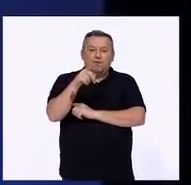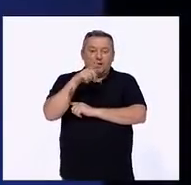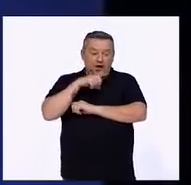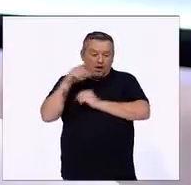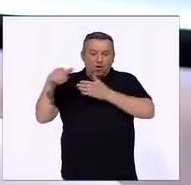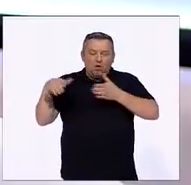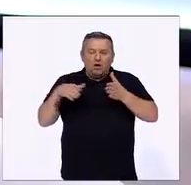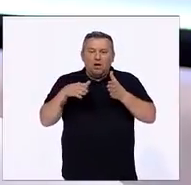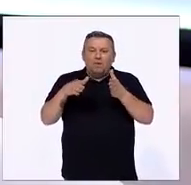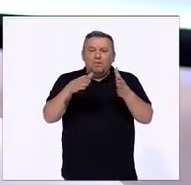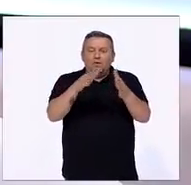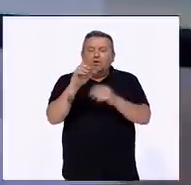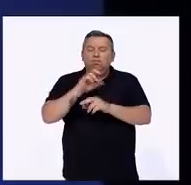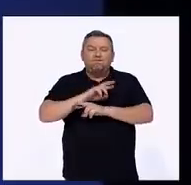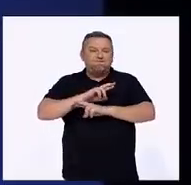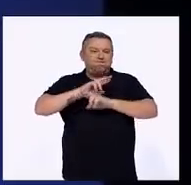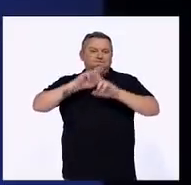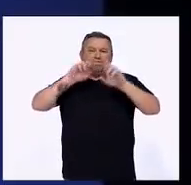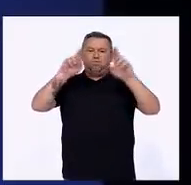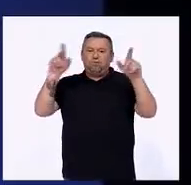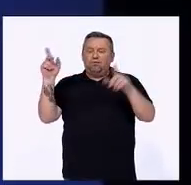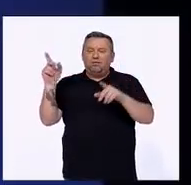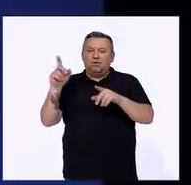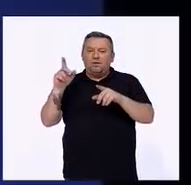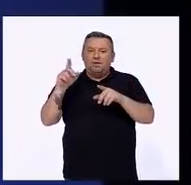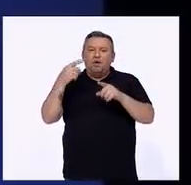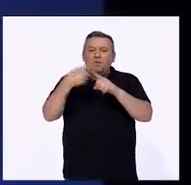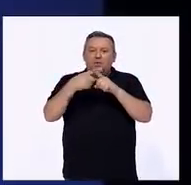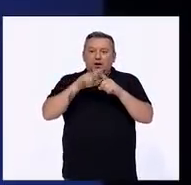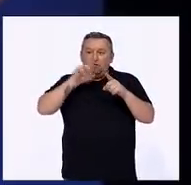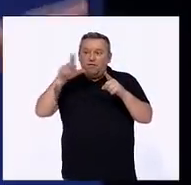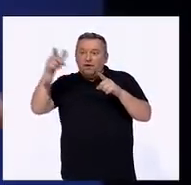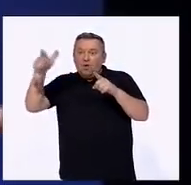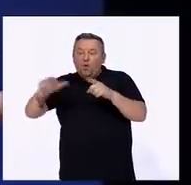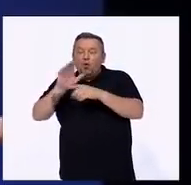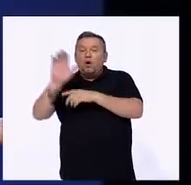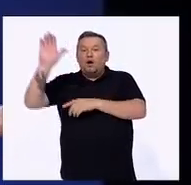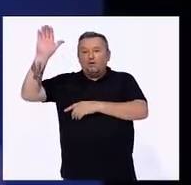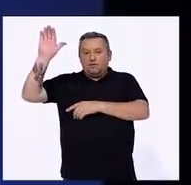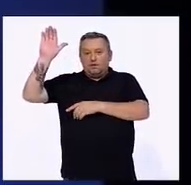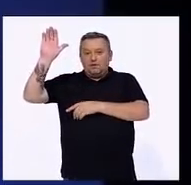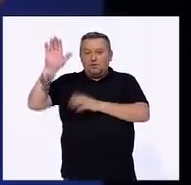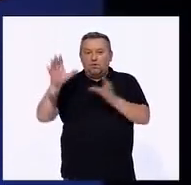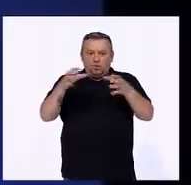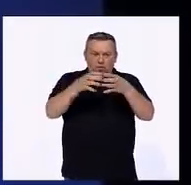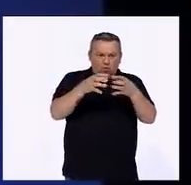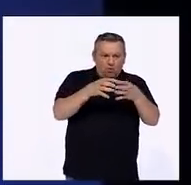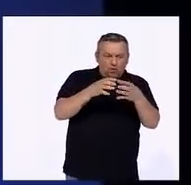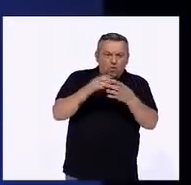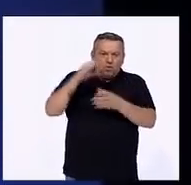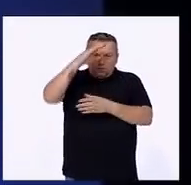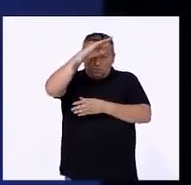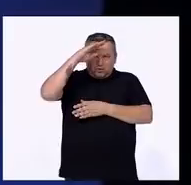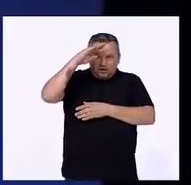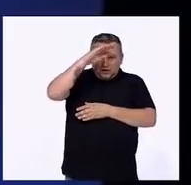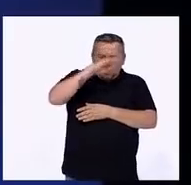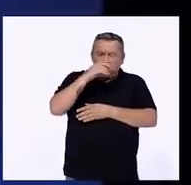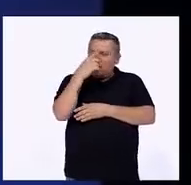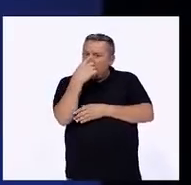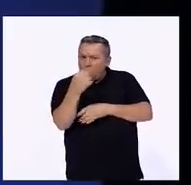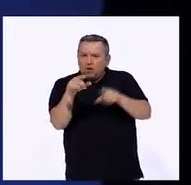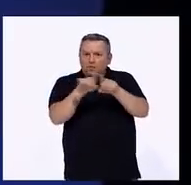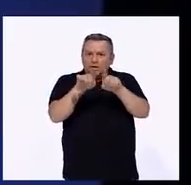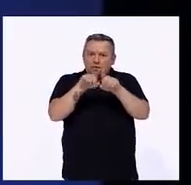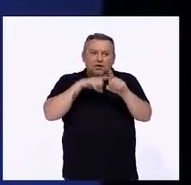caminho absolutamente diferente do caminho dos outros candidatos. O conjunto das outras candidaturas, que vão de Bolsonaro a Alckmin, passam